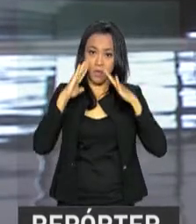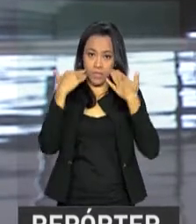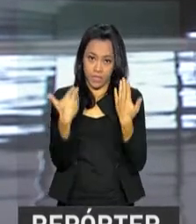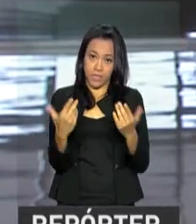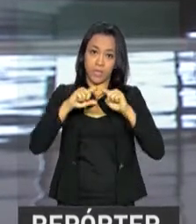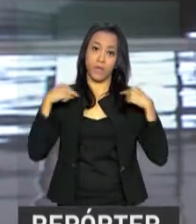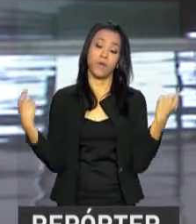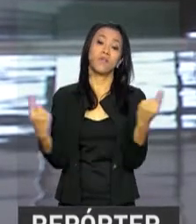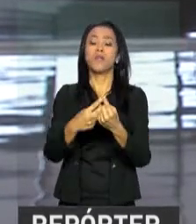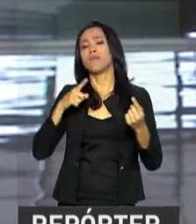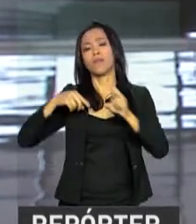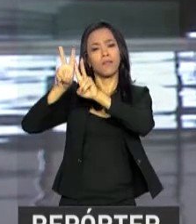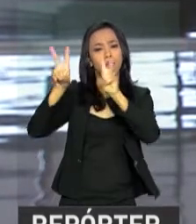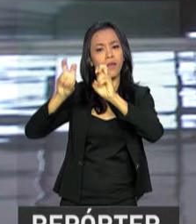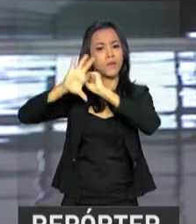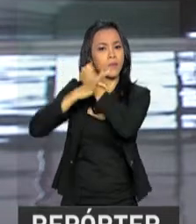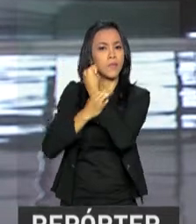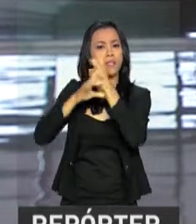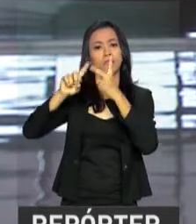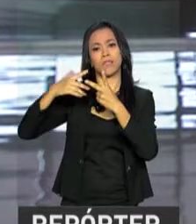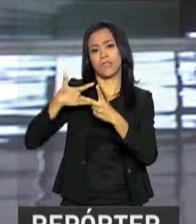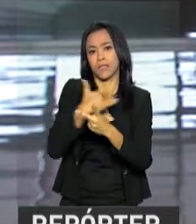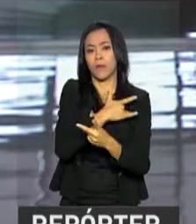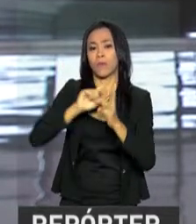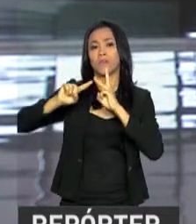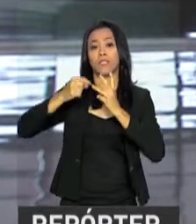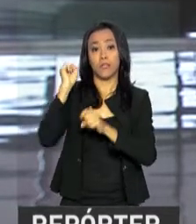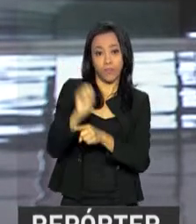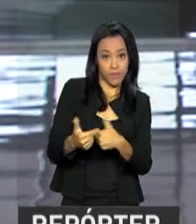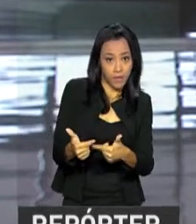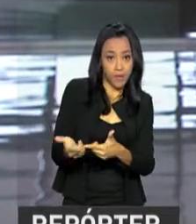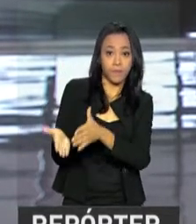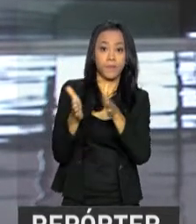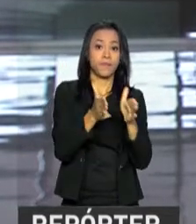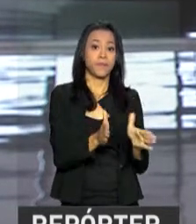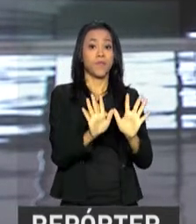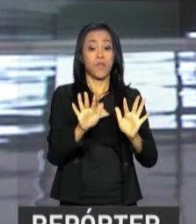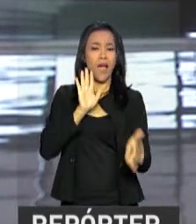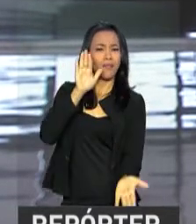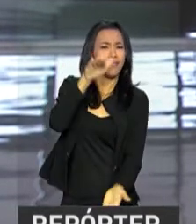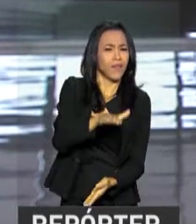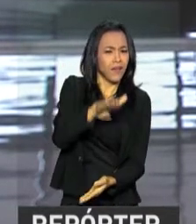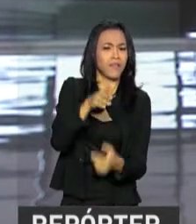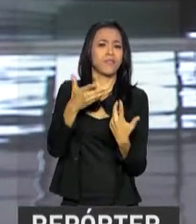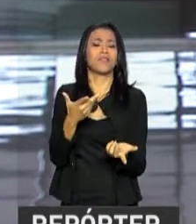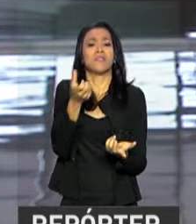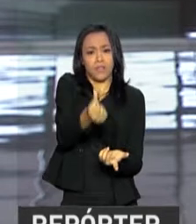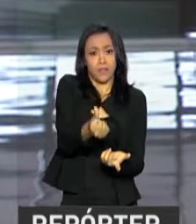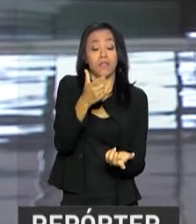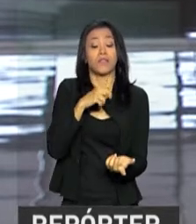a tópicos sobre segurança pública saúde e empregos bom no fim do dia às seis da tarde o presidente michel temer